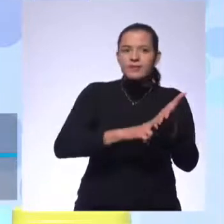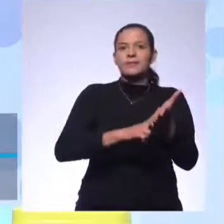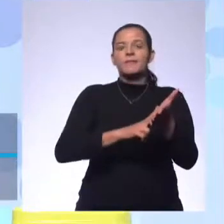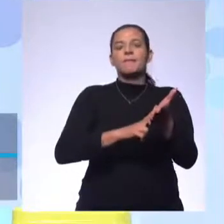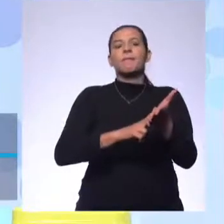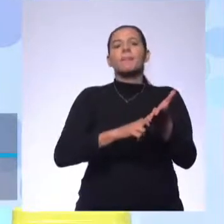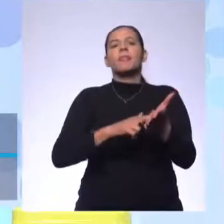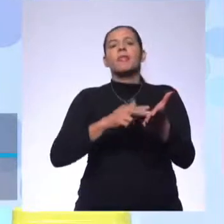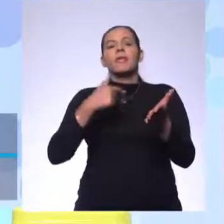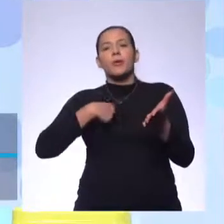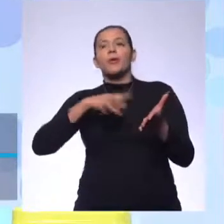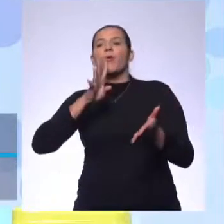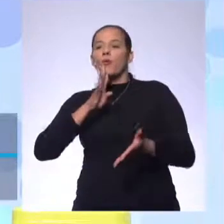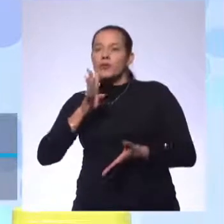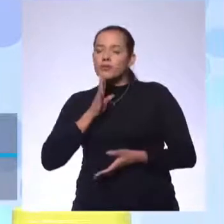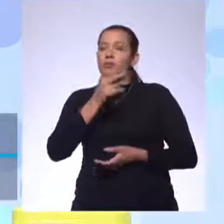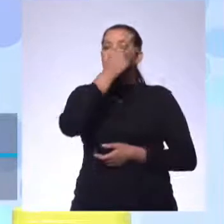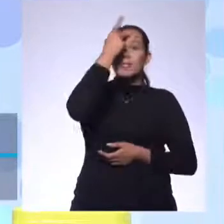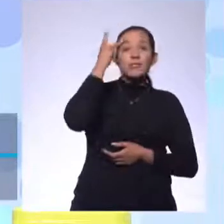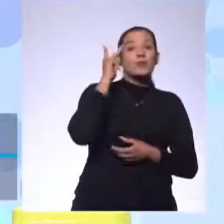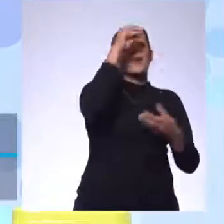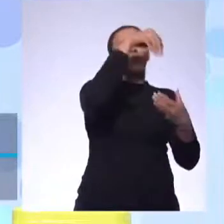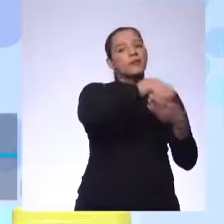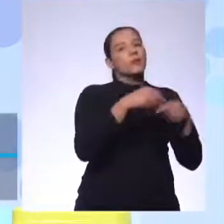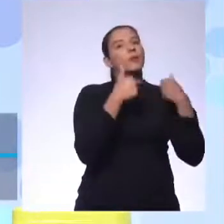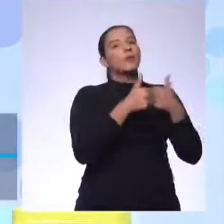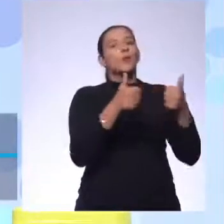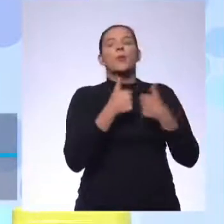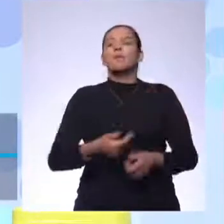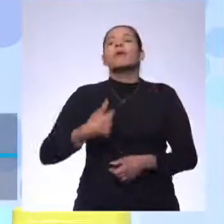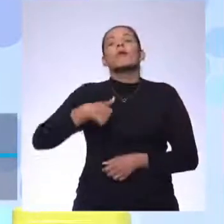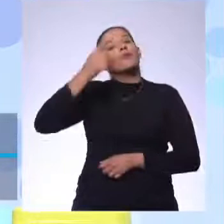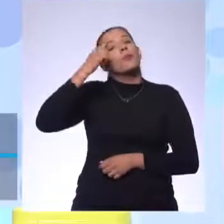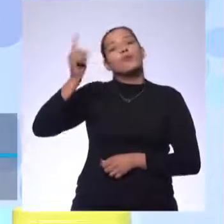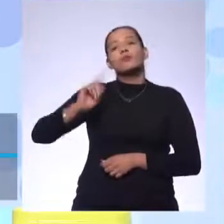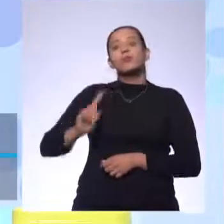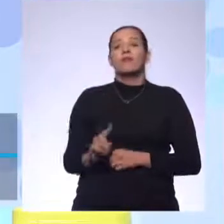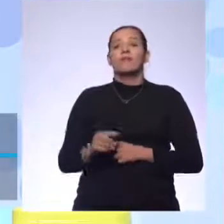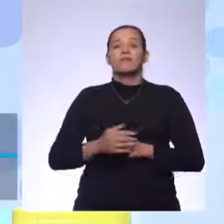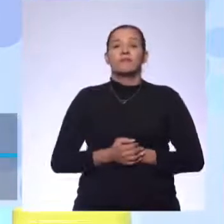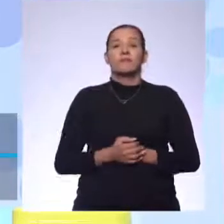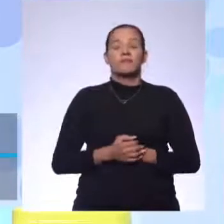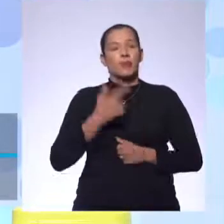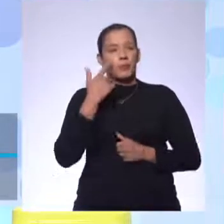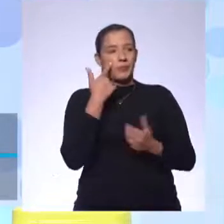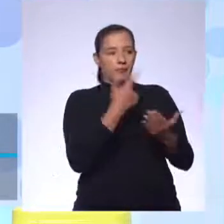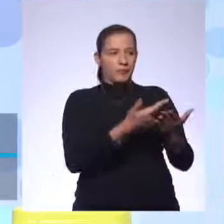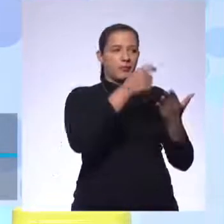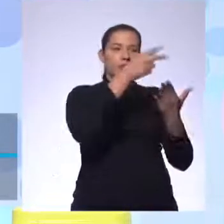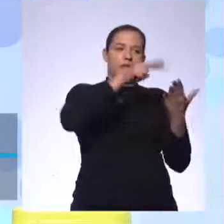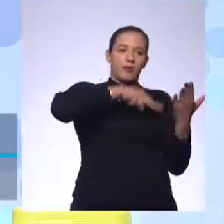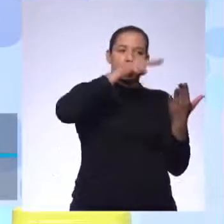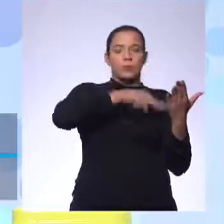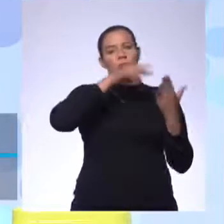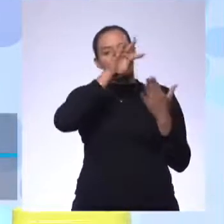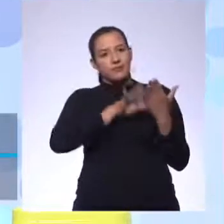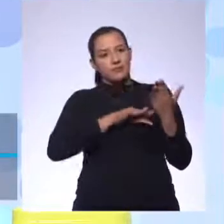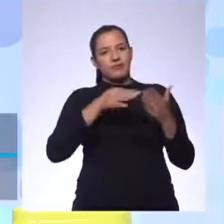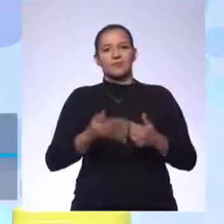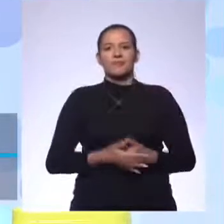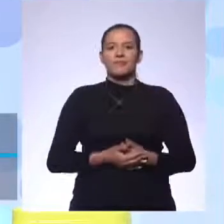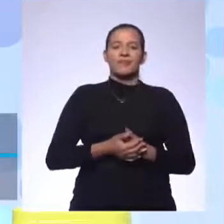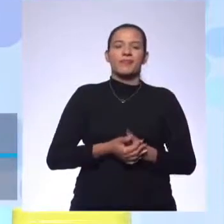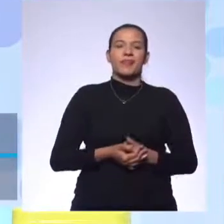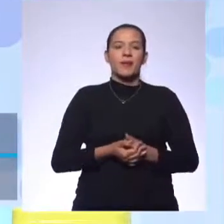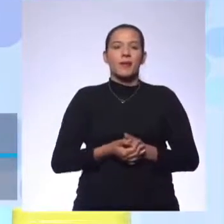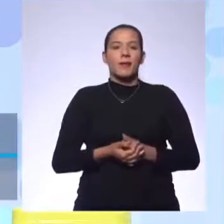olha, conheci alguém no ônibus, mas não sei quem é, por conta dos motivos que a gente acompanhou nessa leitura. Tentei deixar um pouquinho animado,